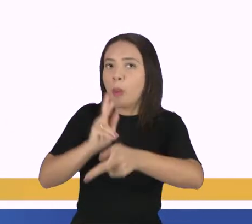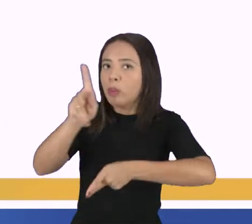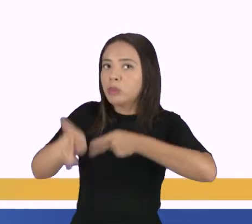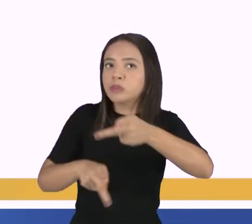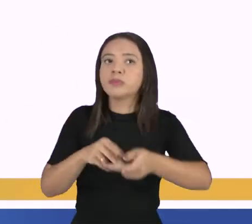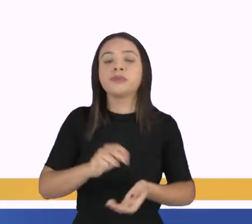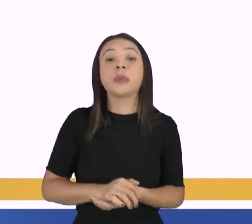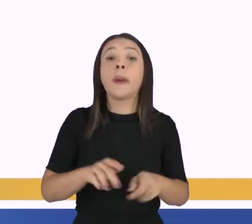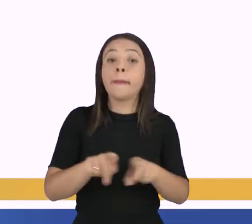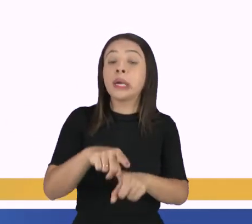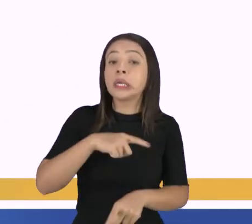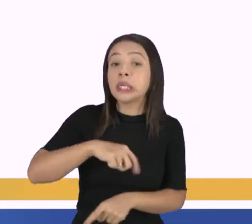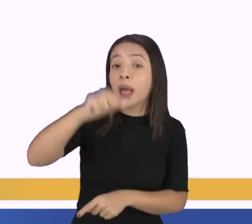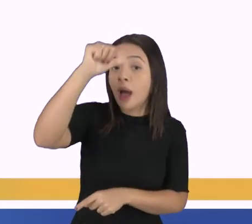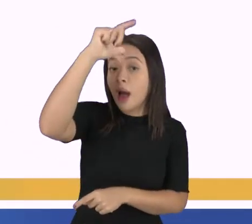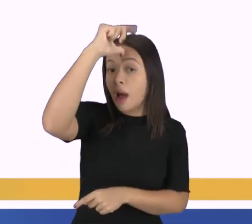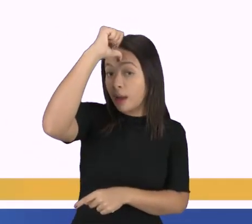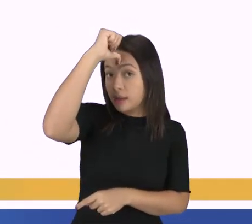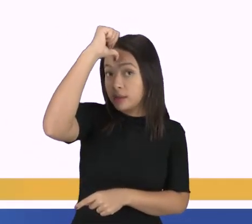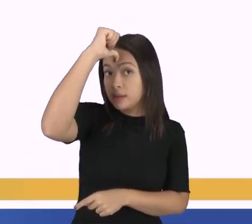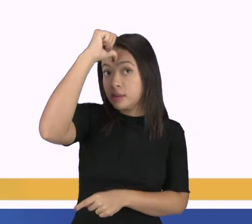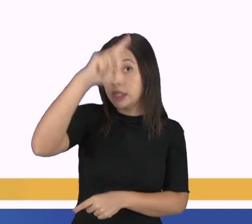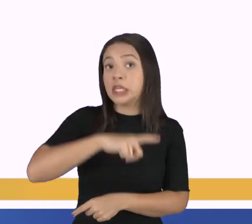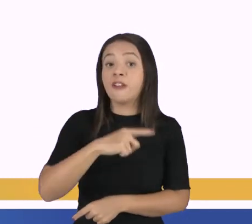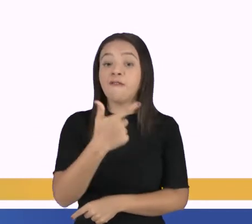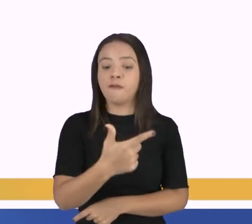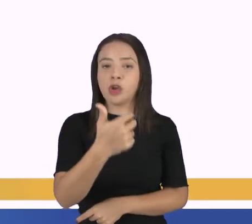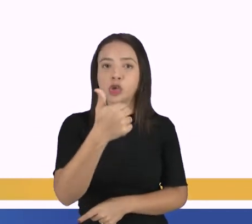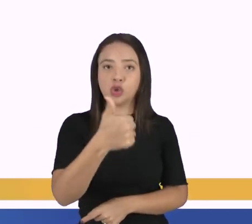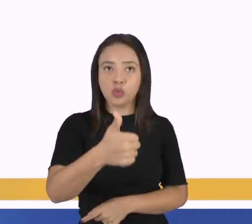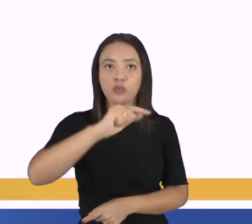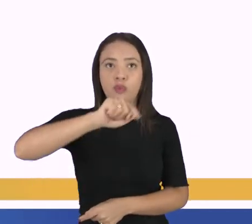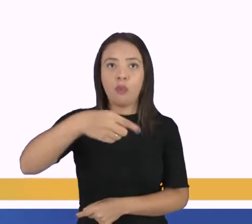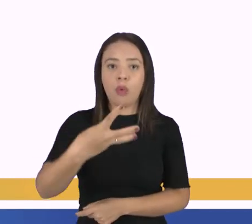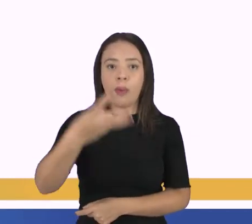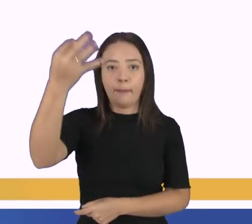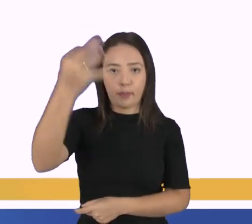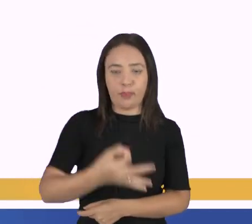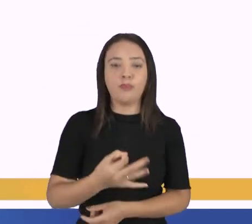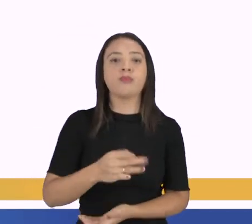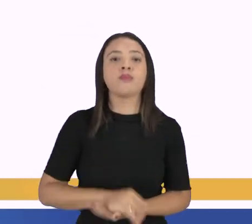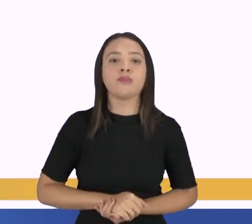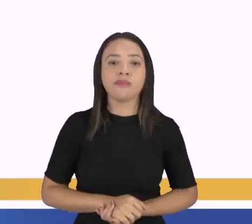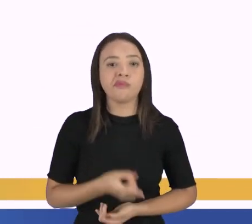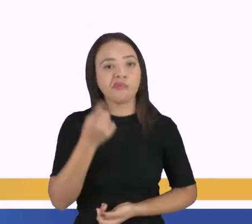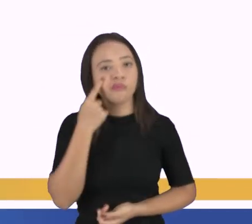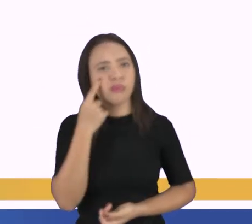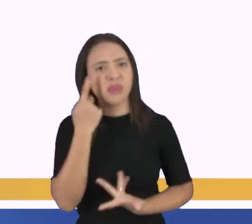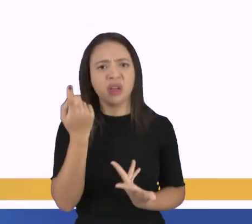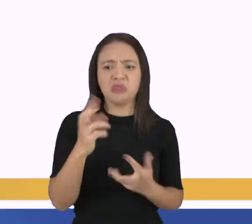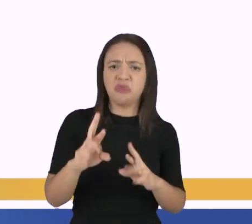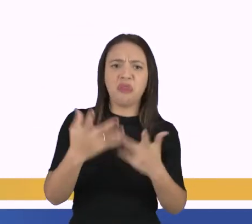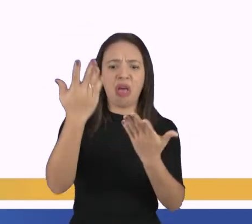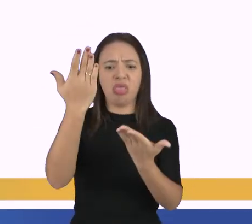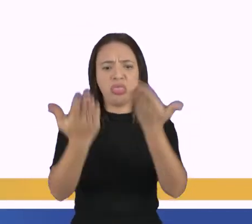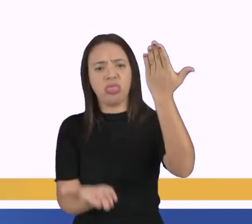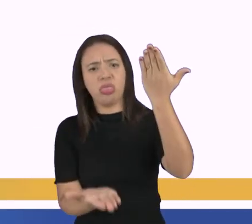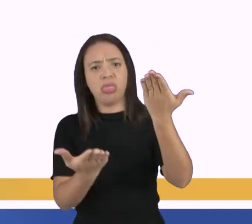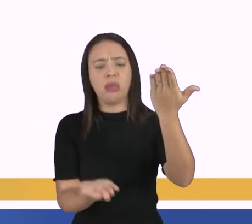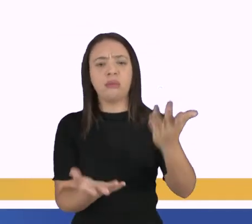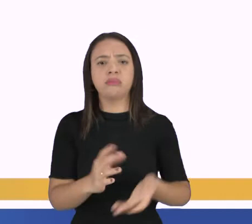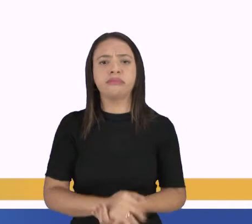Iraque, 22%, Índia, 21,3%. Observa a disparidade, né? Isso quer dizer o quê,